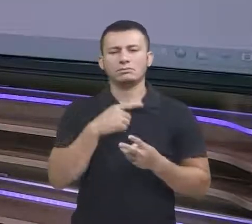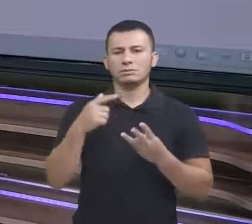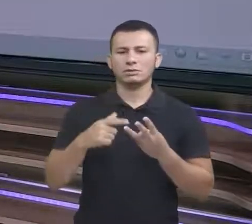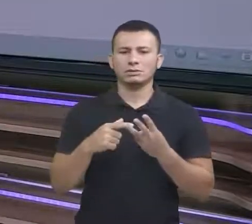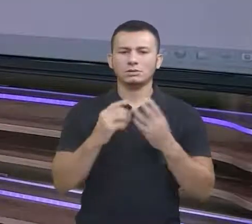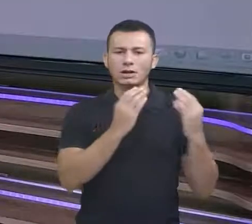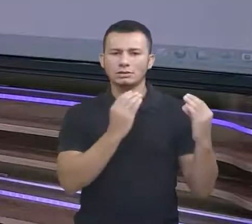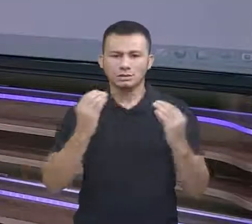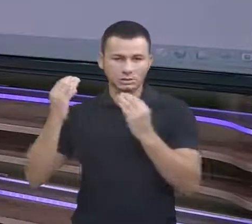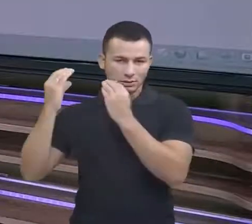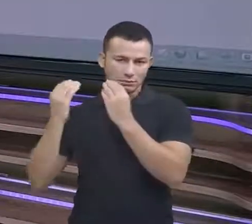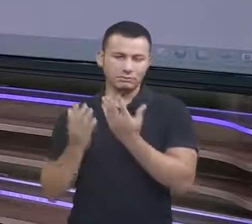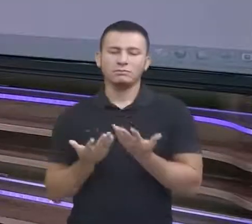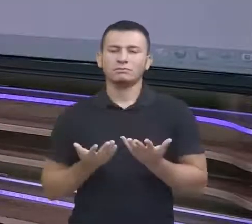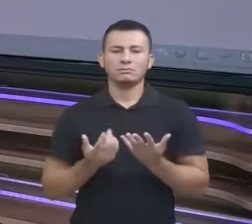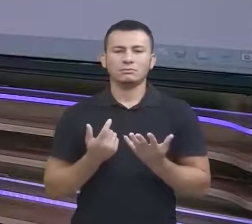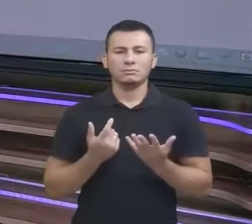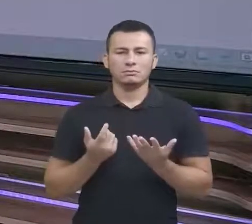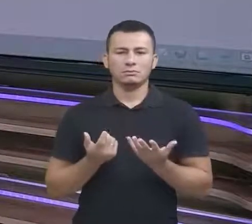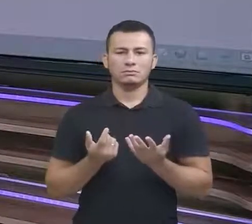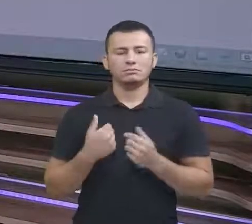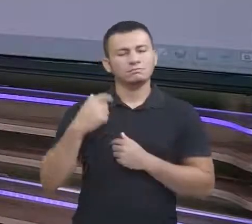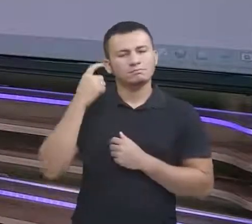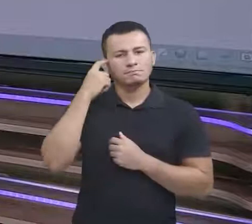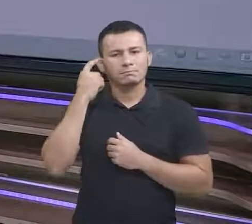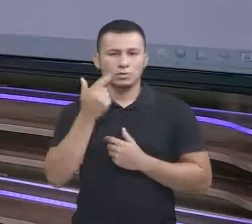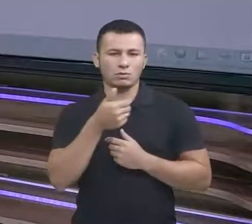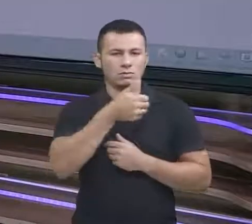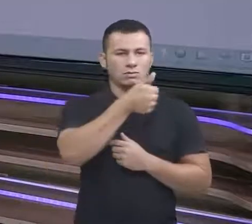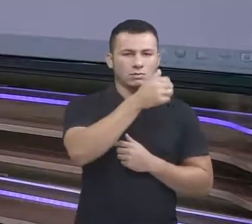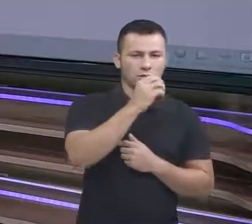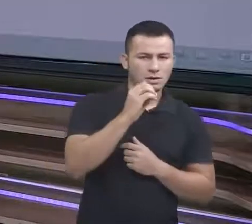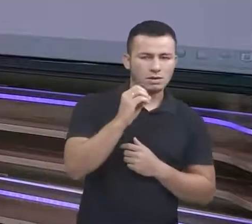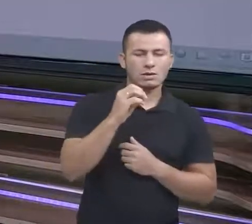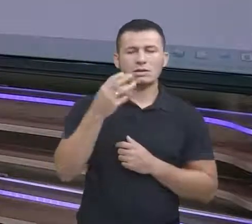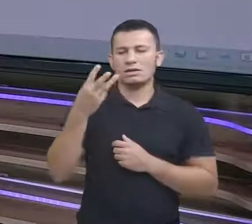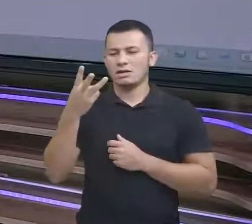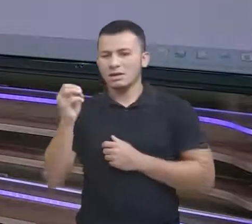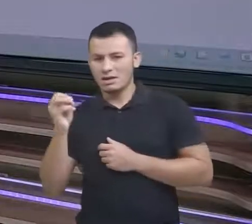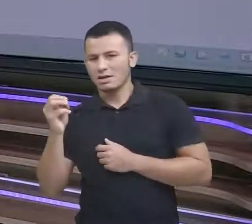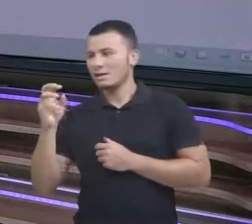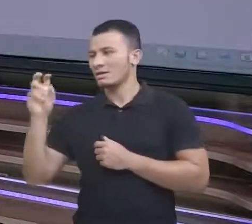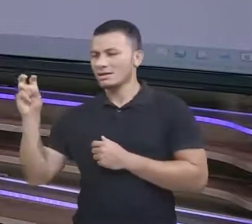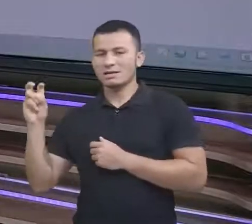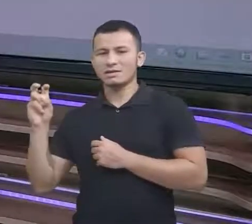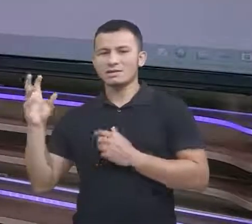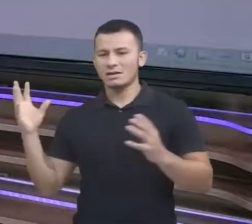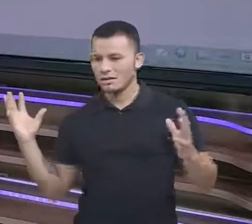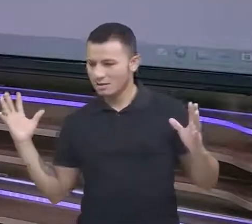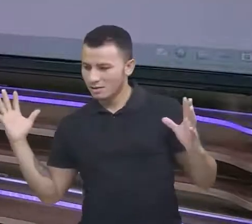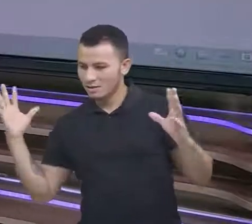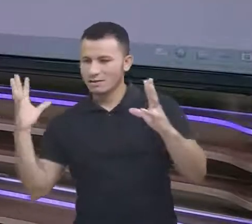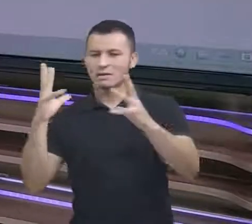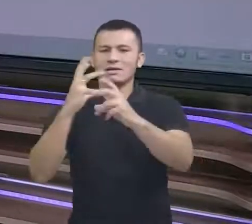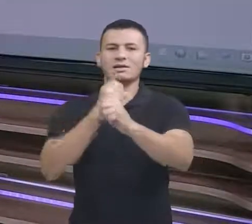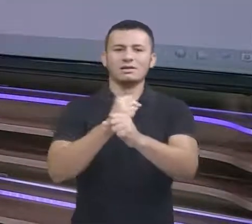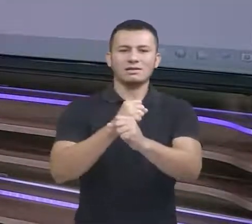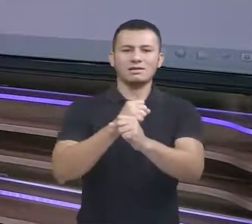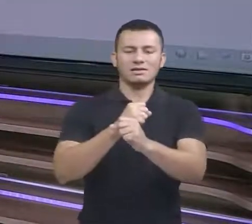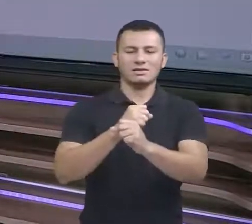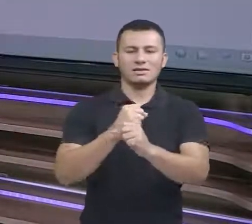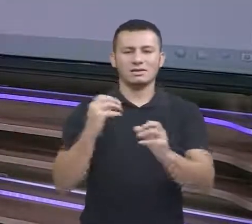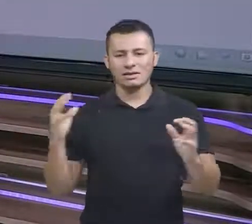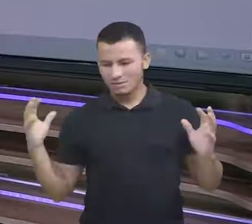melancias eu for eu tenho sem de um 30 de outros cinco e eu quero juntar essas frutas todinha